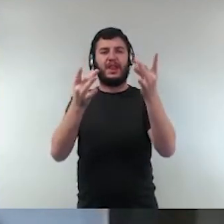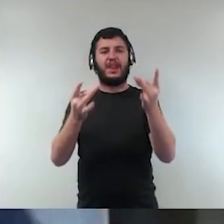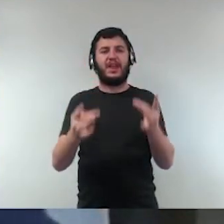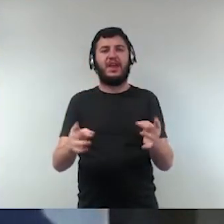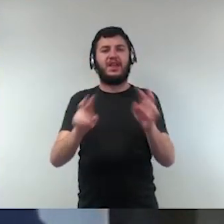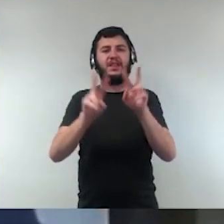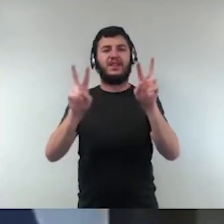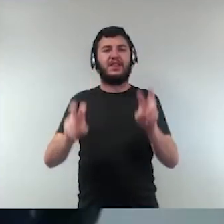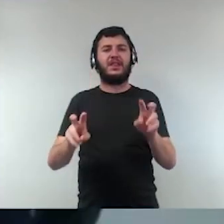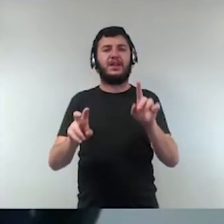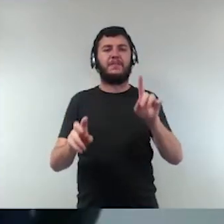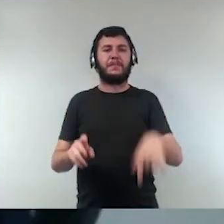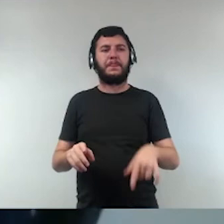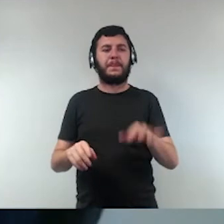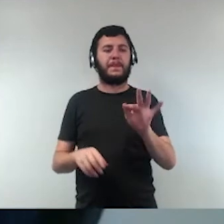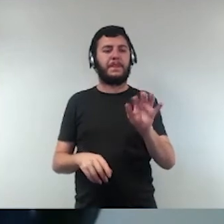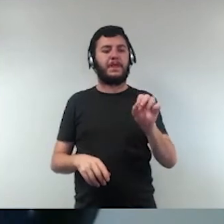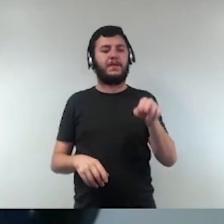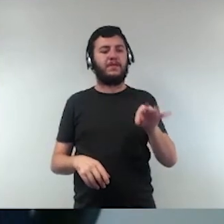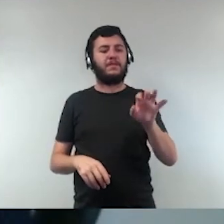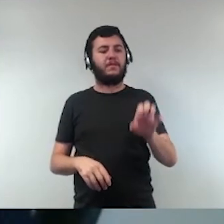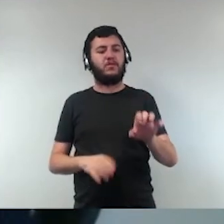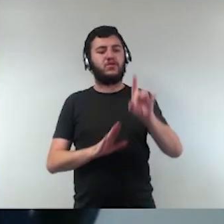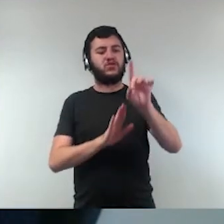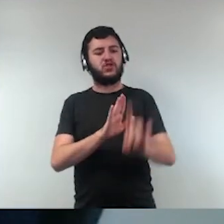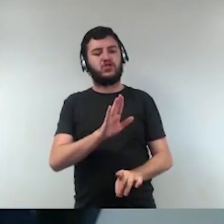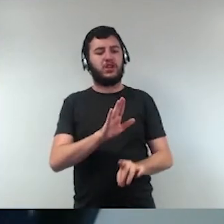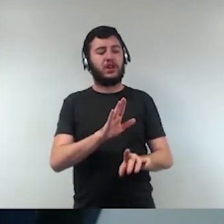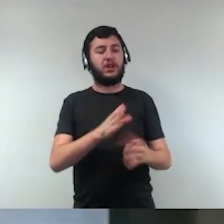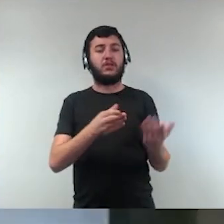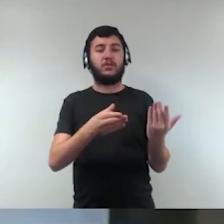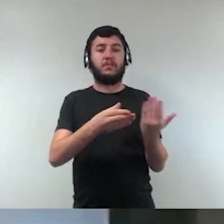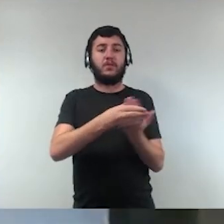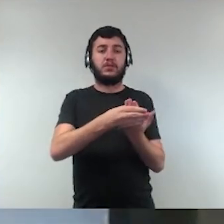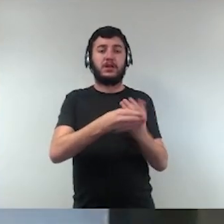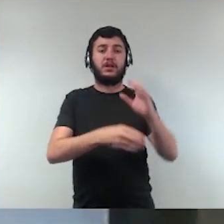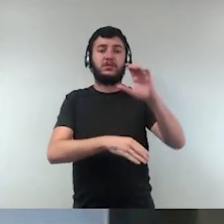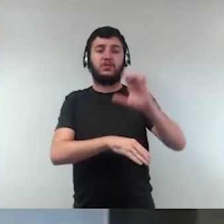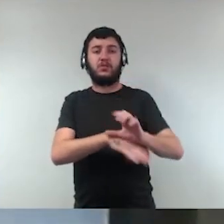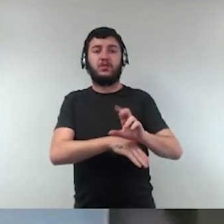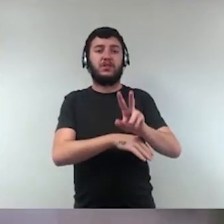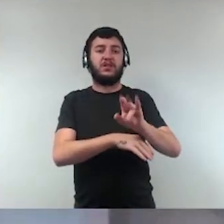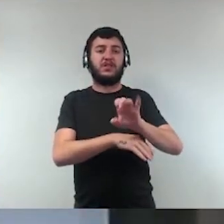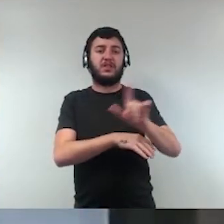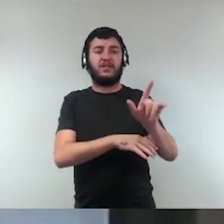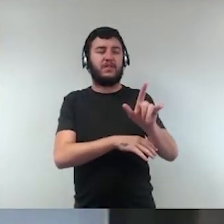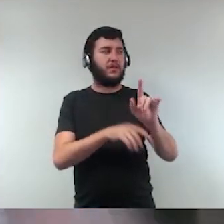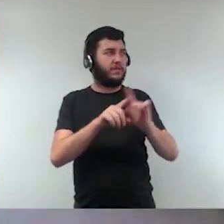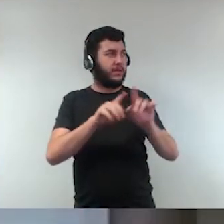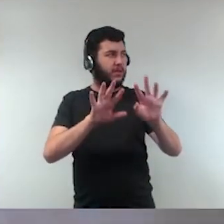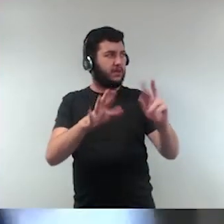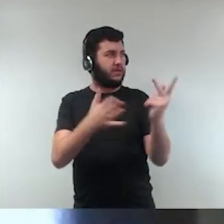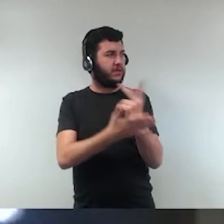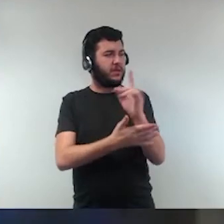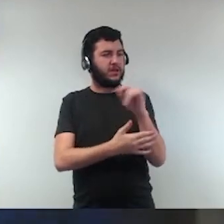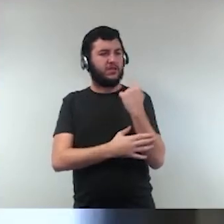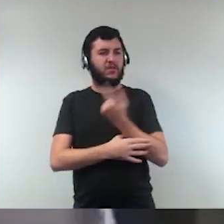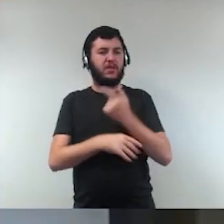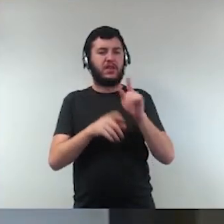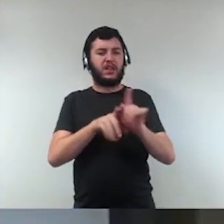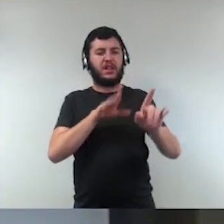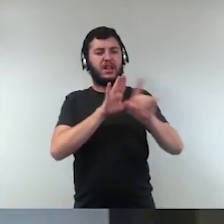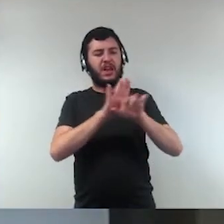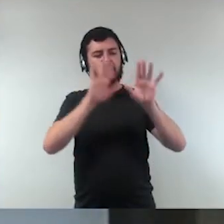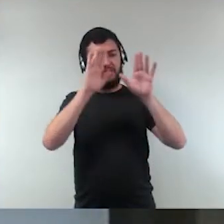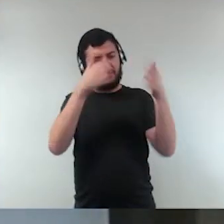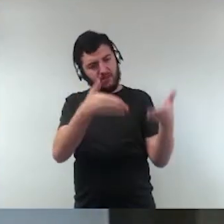questão das fontes de direito processual civil, porque a gente se prende tanto à lei, tem que ser lei federal, e a gente